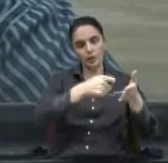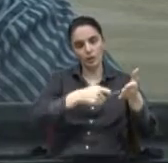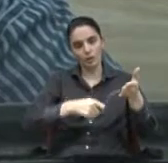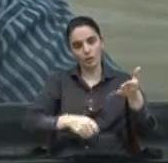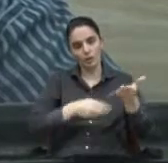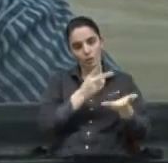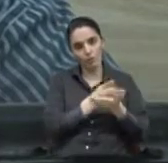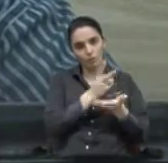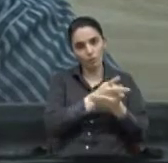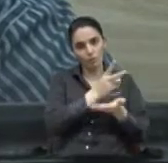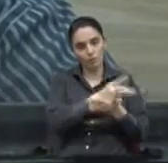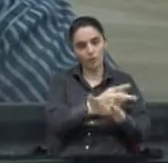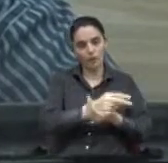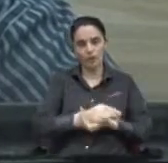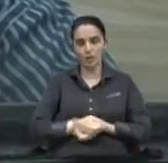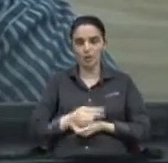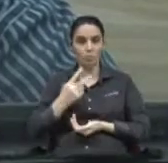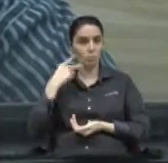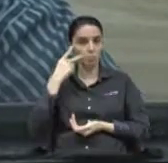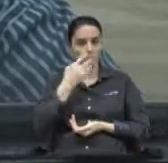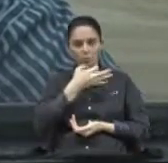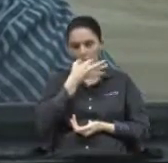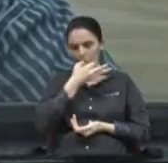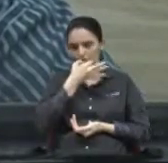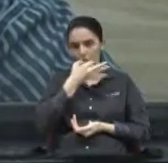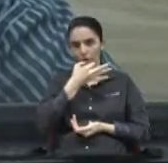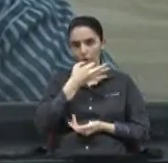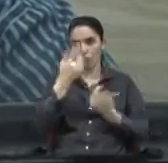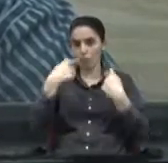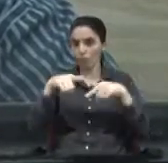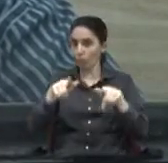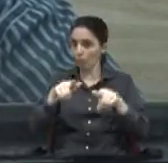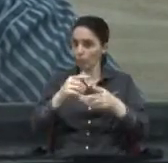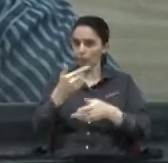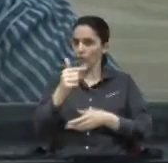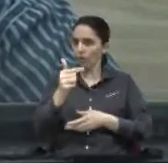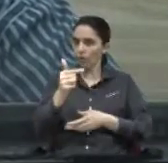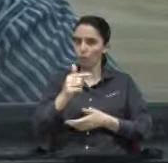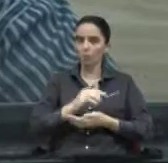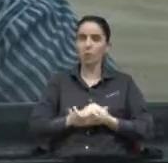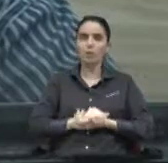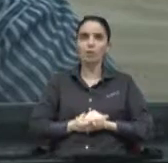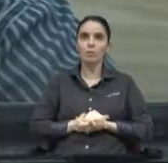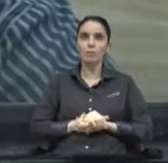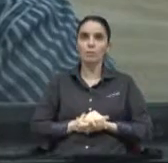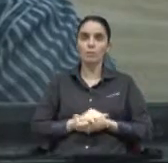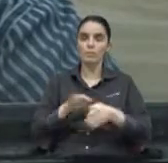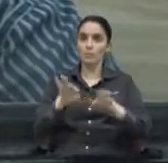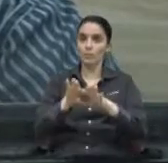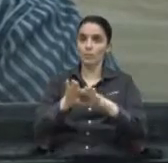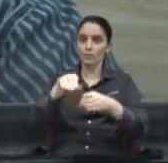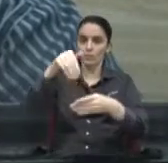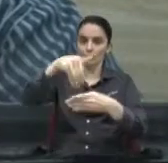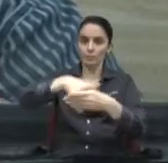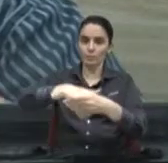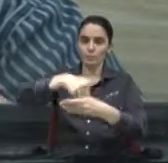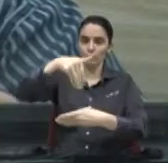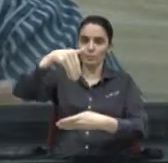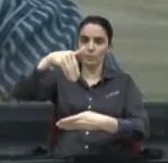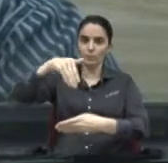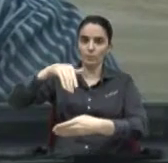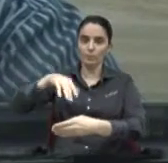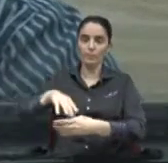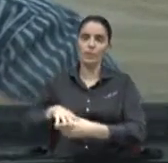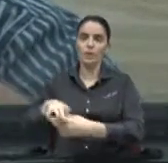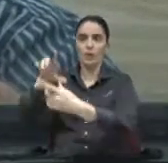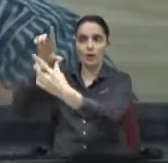Redação. Algum vereador deseja impugnar? Não havendo, vai à votação. E